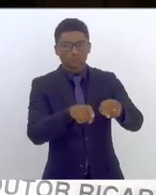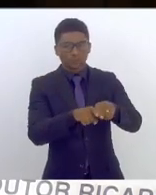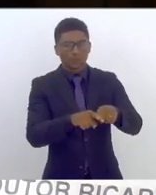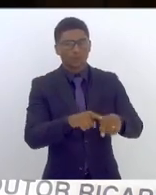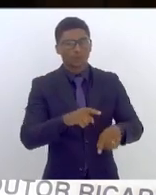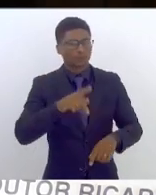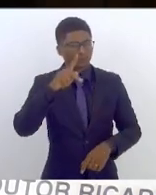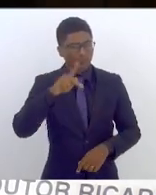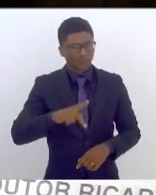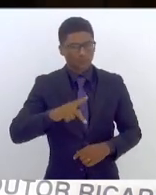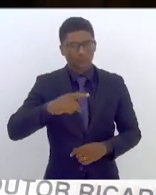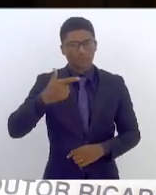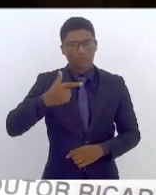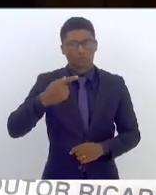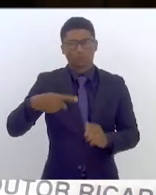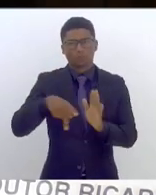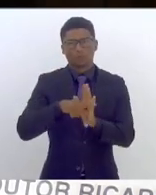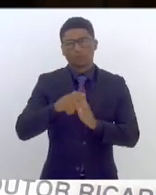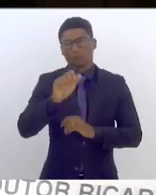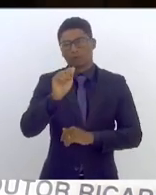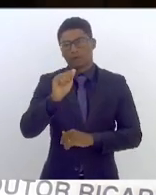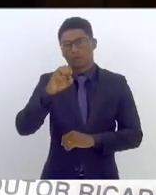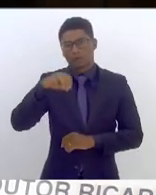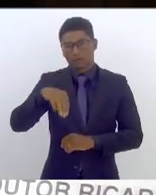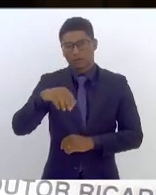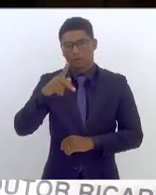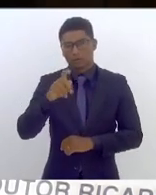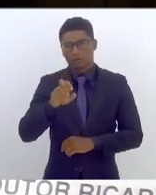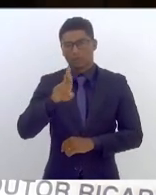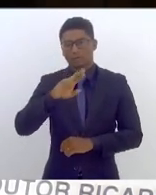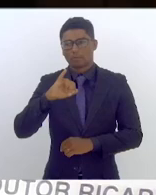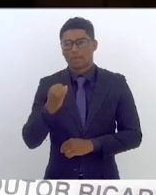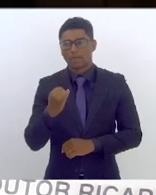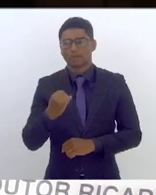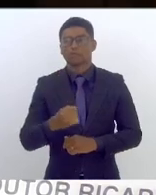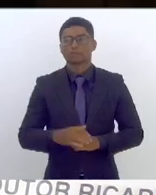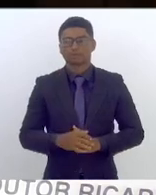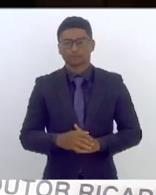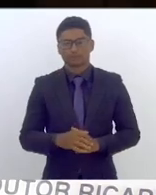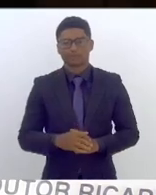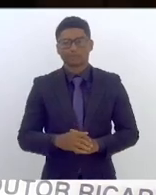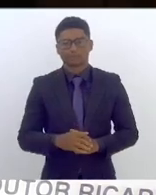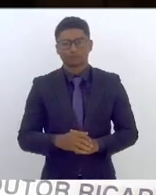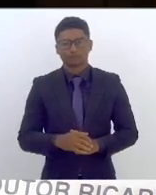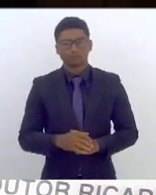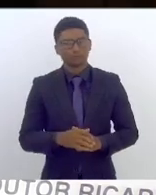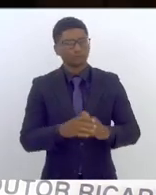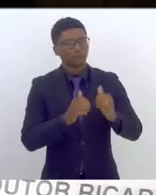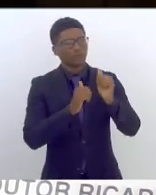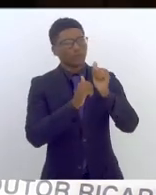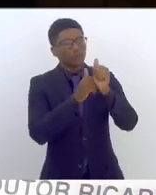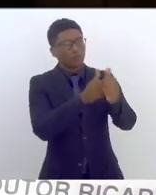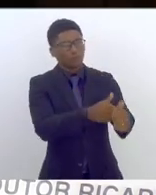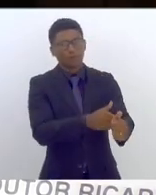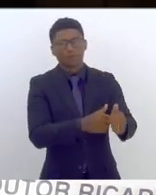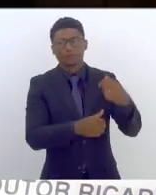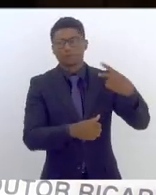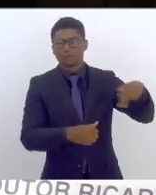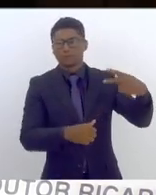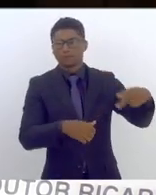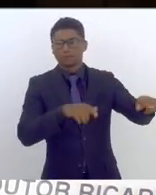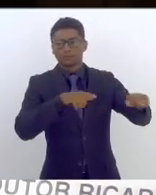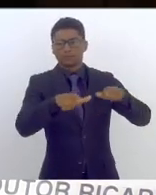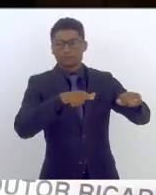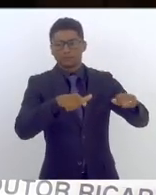substituiu falta ausência e acompanhar o trabalho do Cláudio